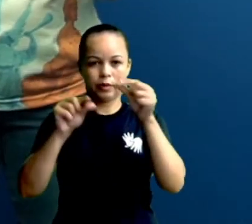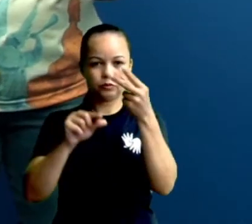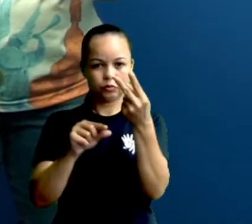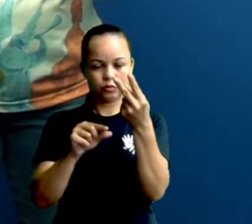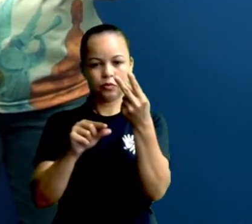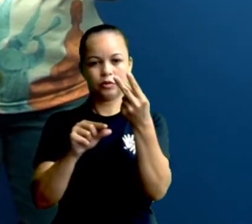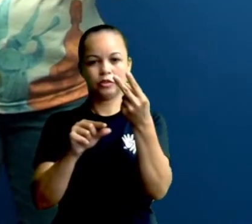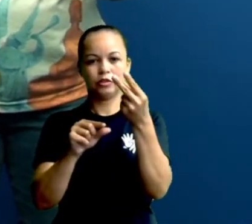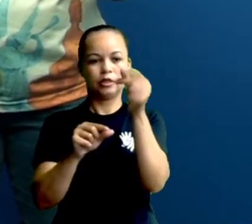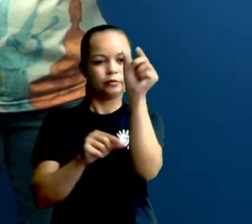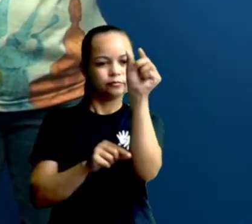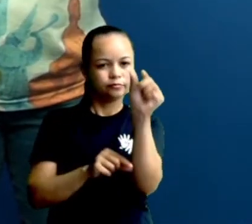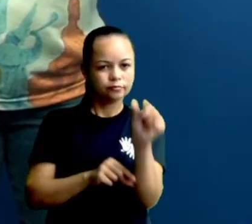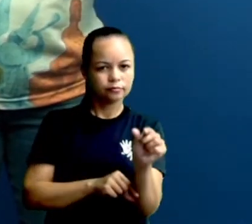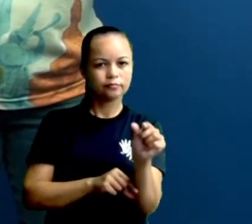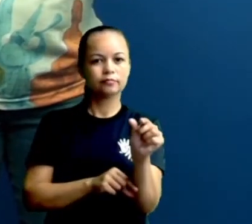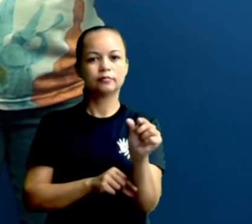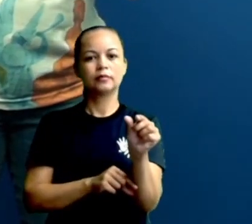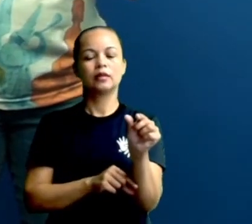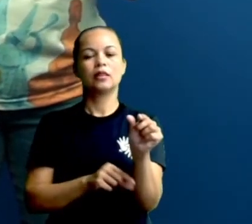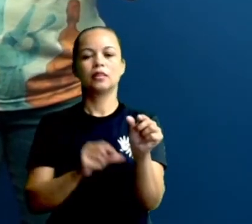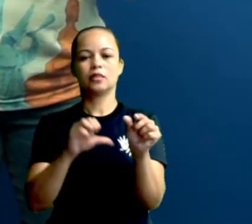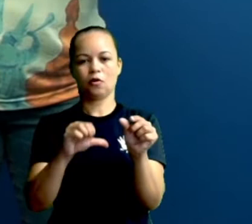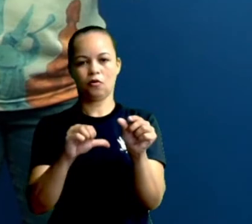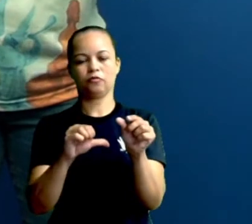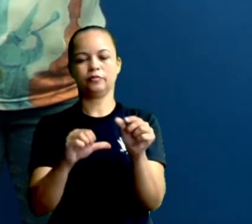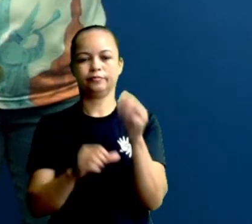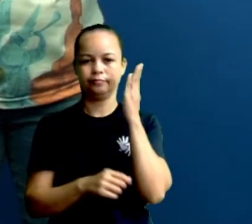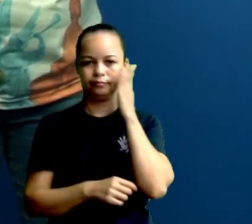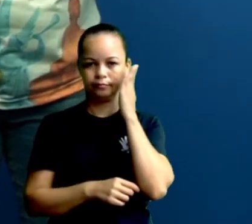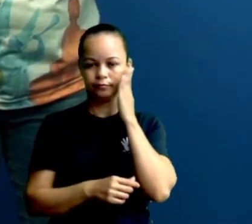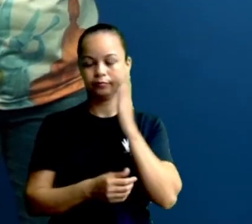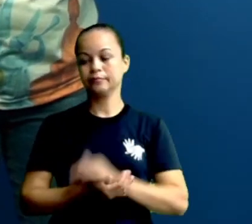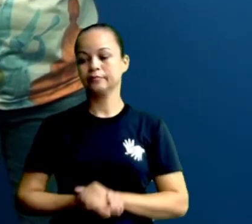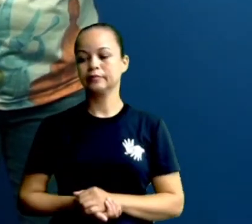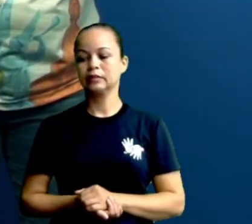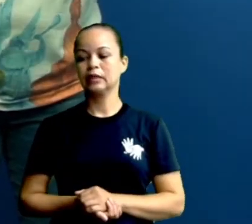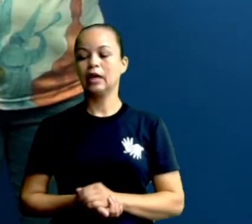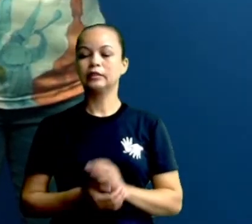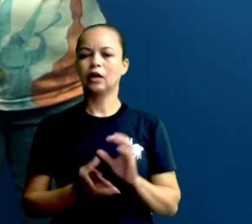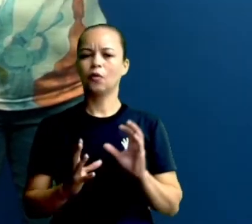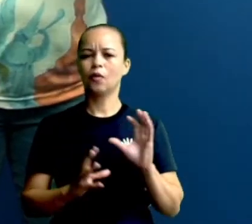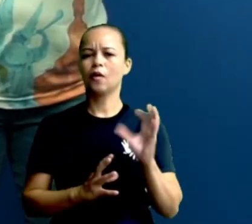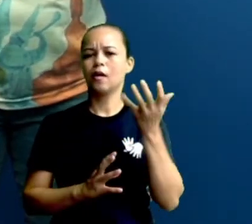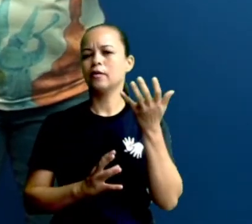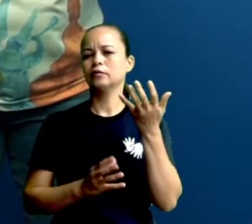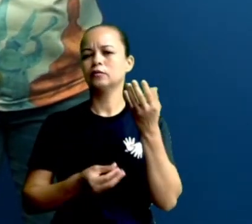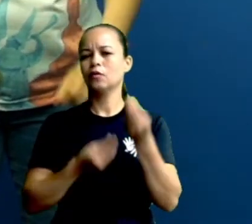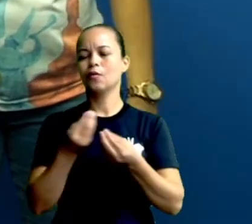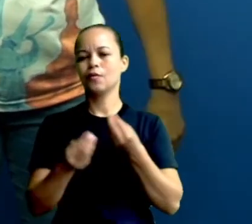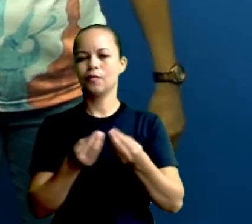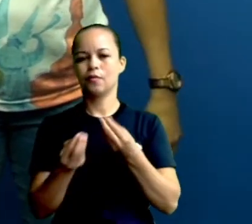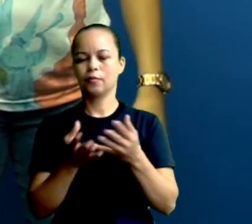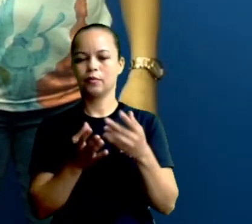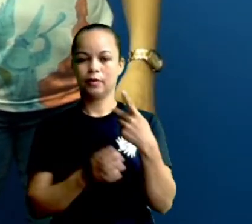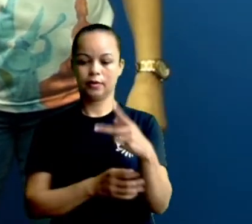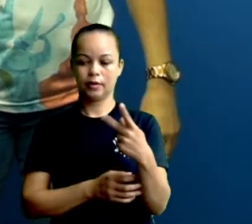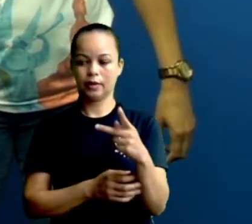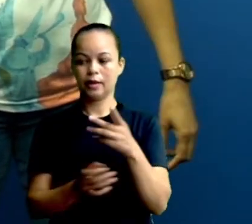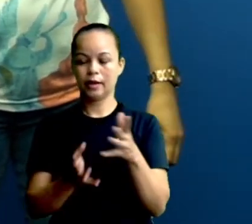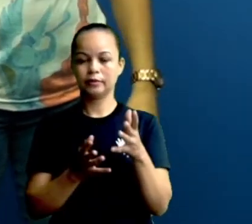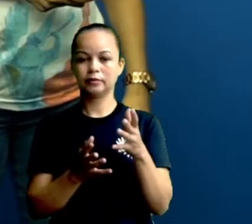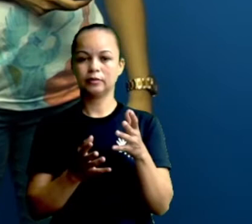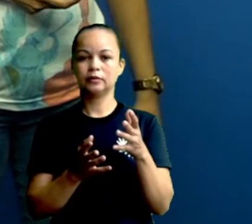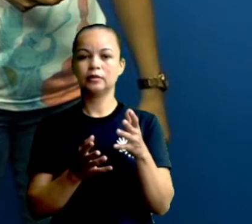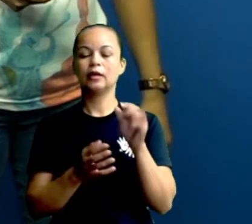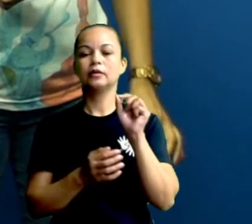altura 9. Ok? Deu para entender? Então, o que é que a gente chega à conclusão? Que as figuras